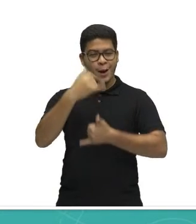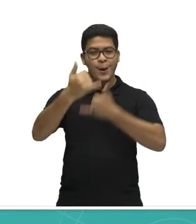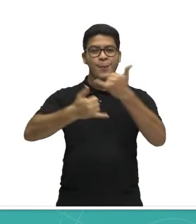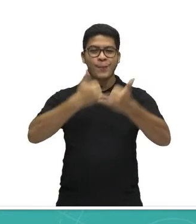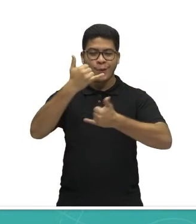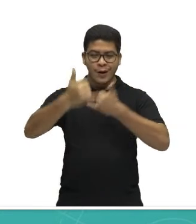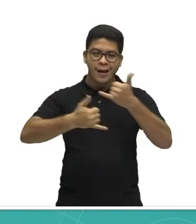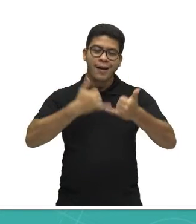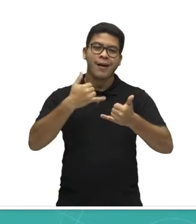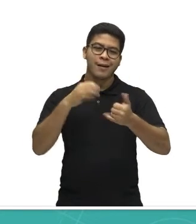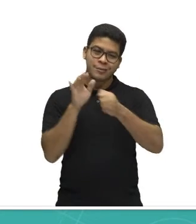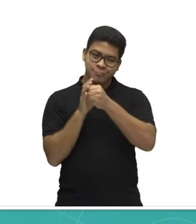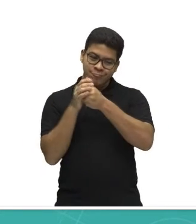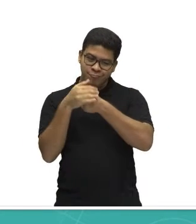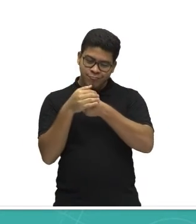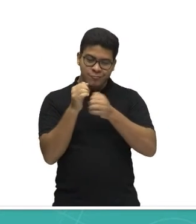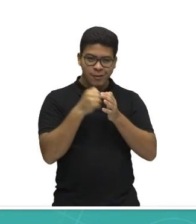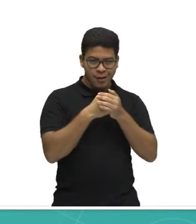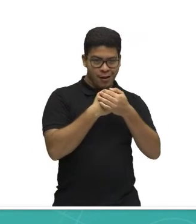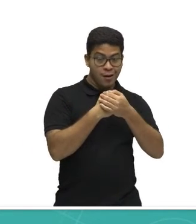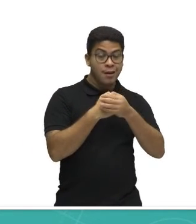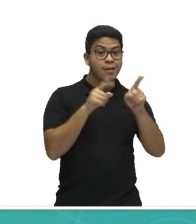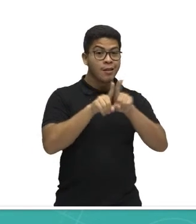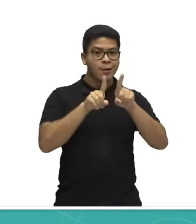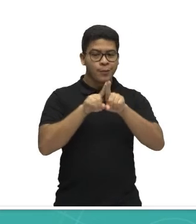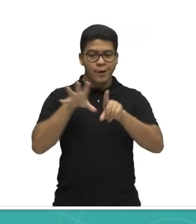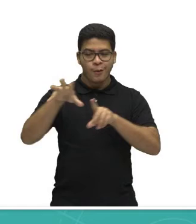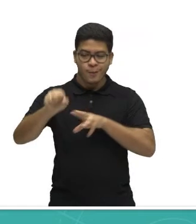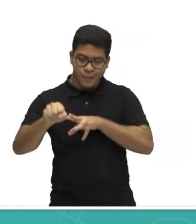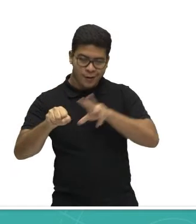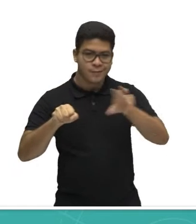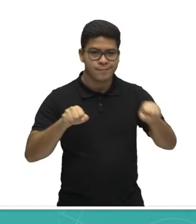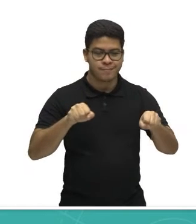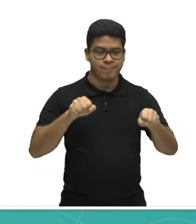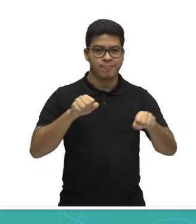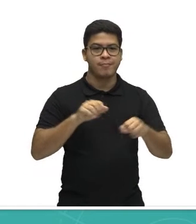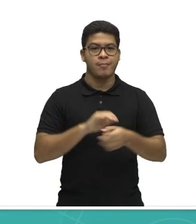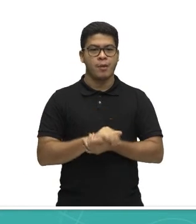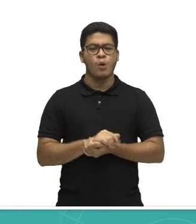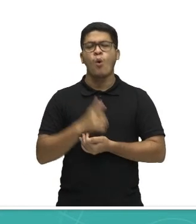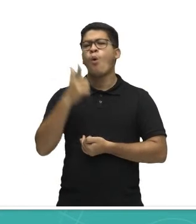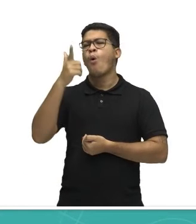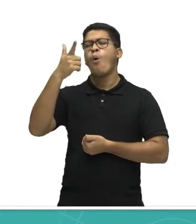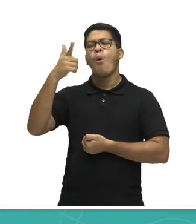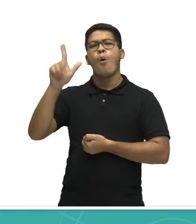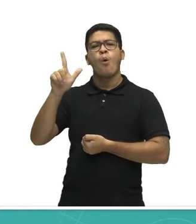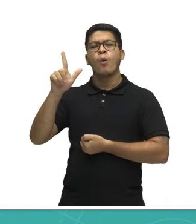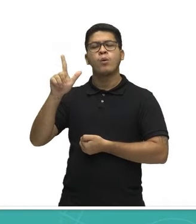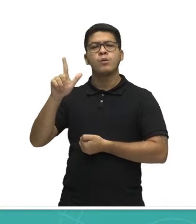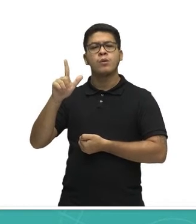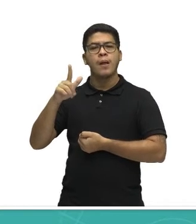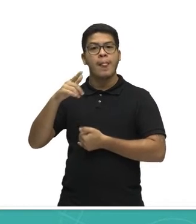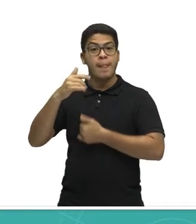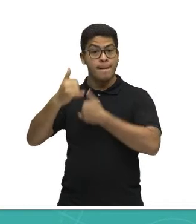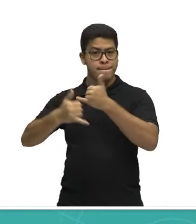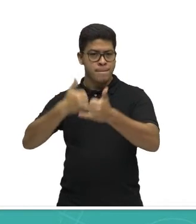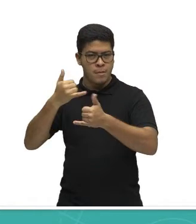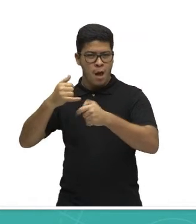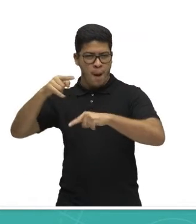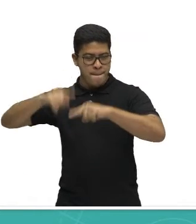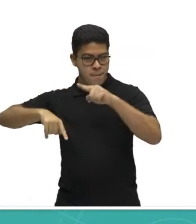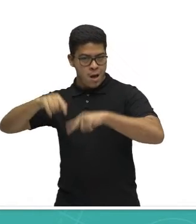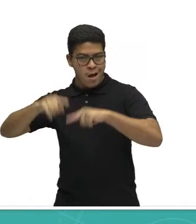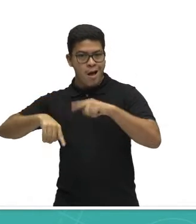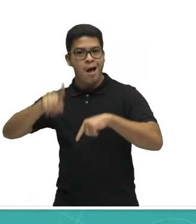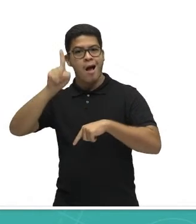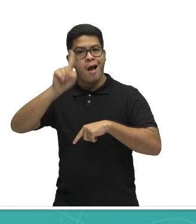crianças adoram essa brincadeira. Então, outro brinquedo popular são as bolas de gude, coloridas e